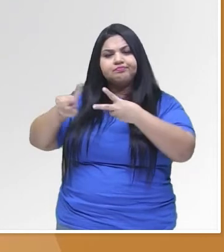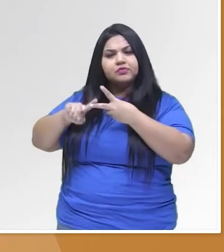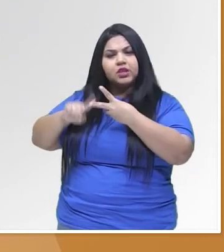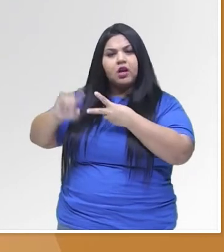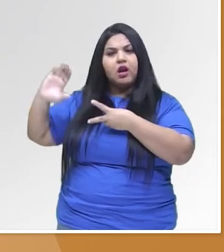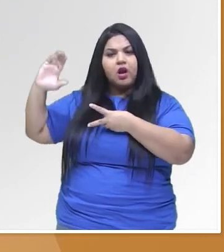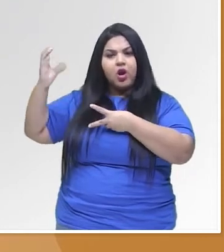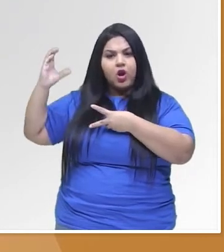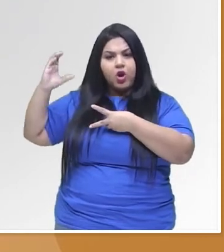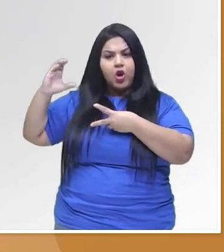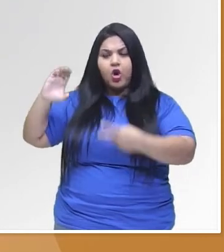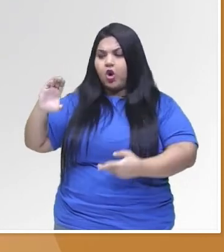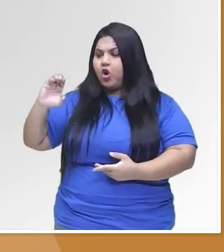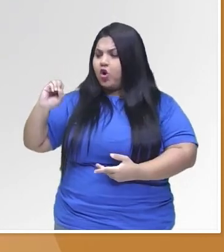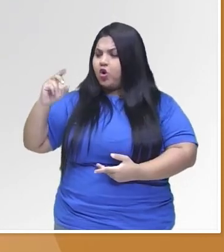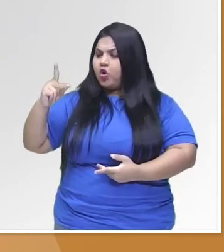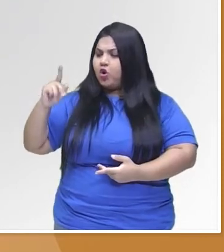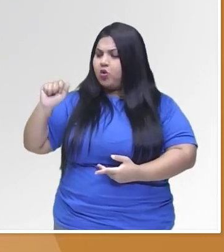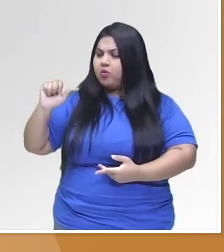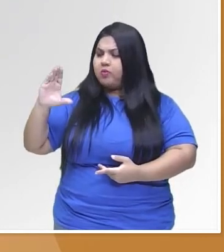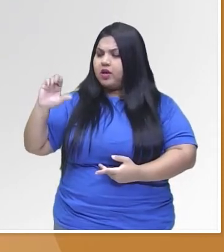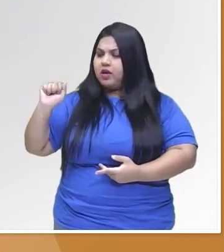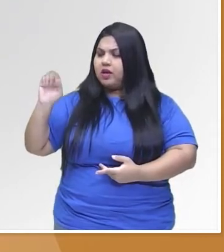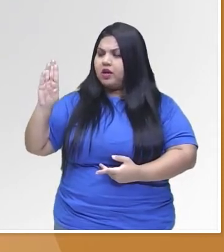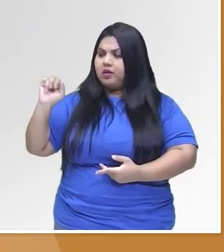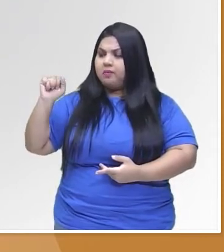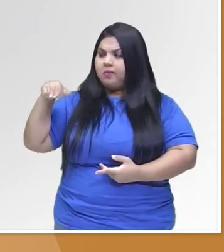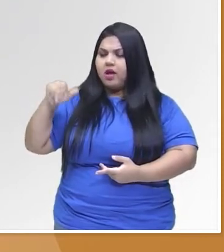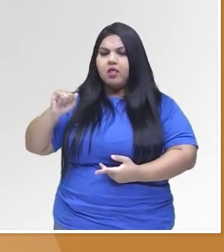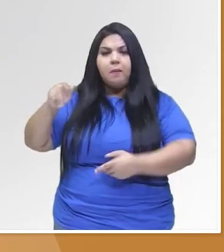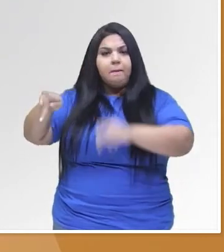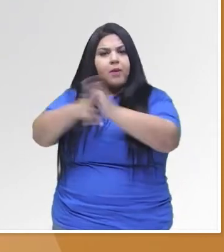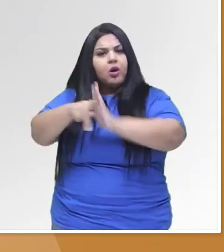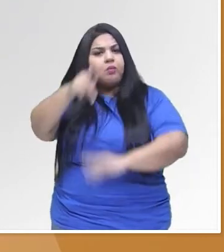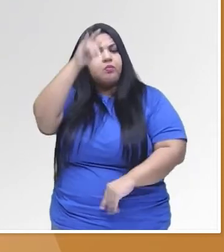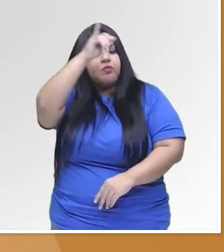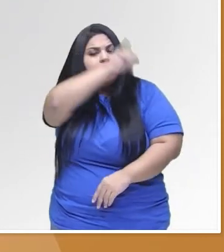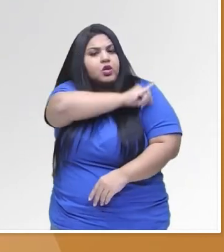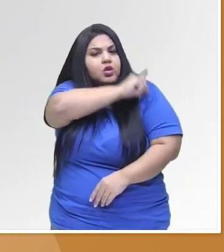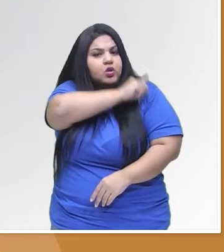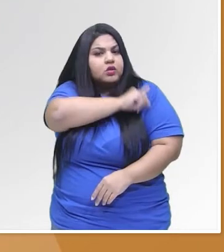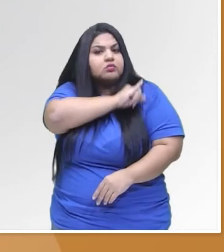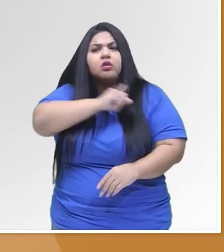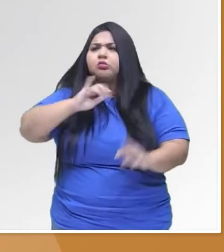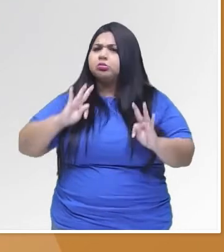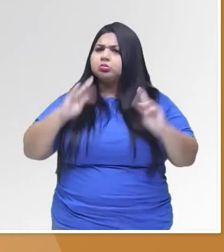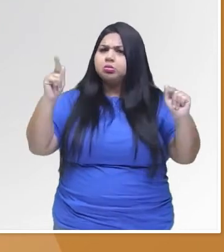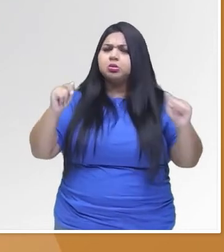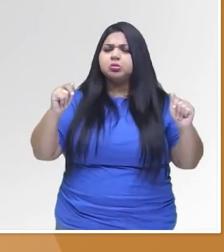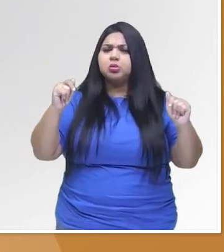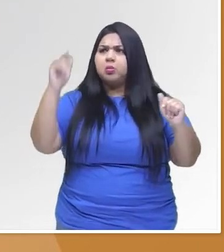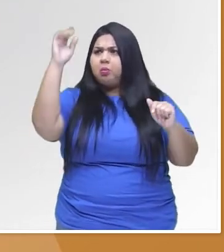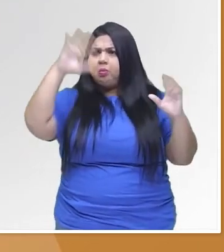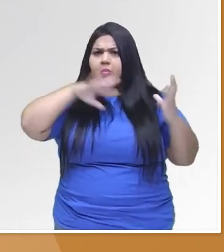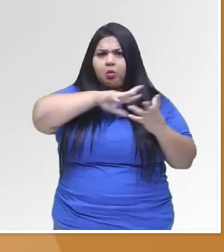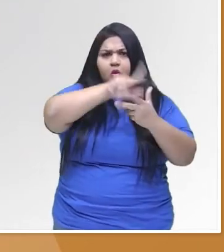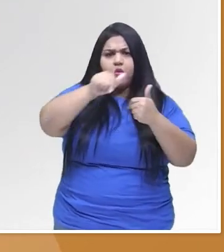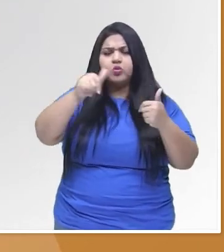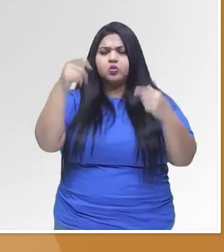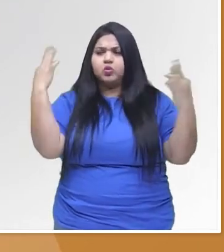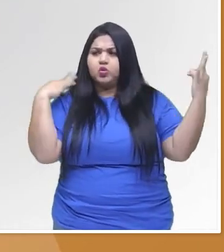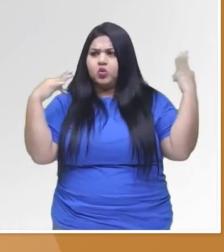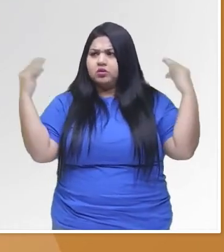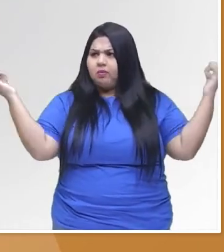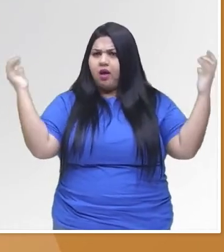de Janeiro, né? Muito bonita, por sinal, né, visitado por turistas do mundo todo, e você tem o parque industrial,